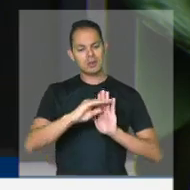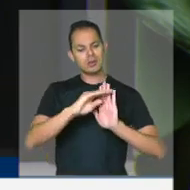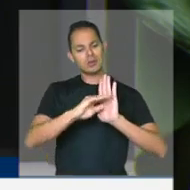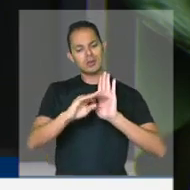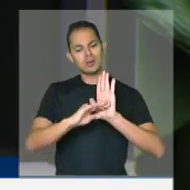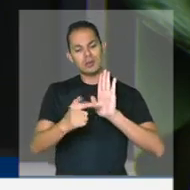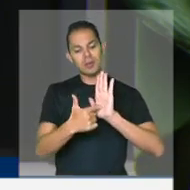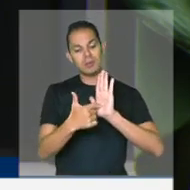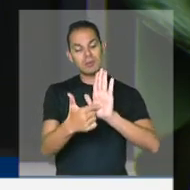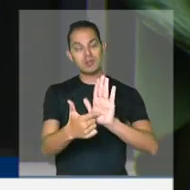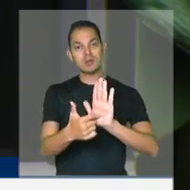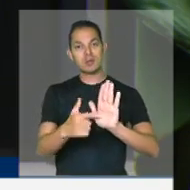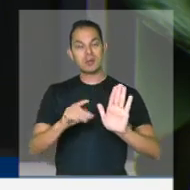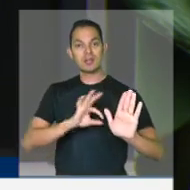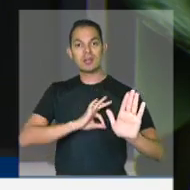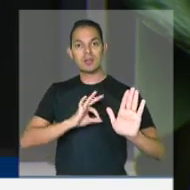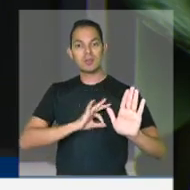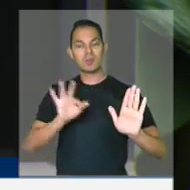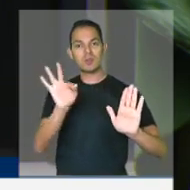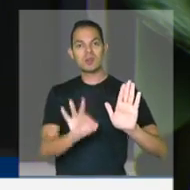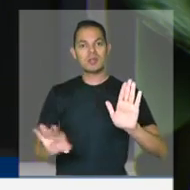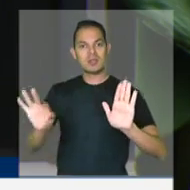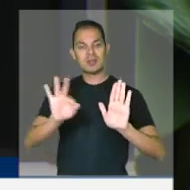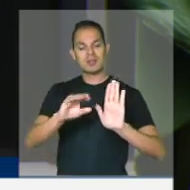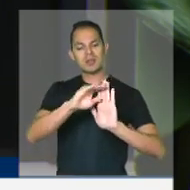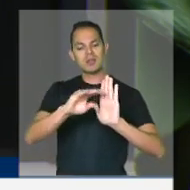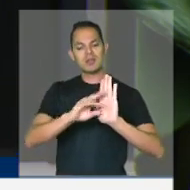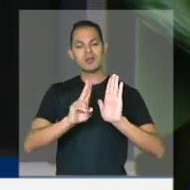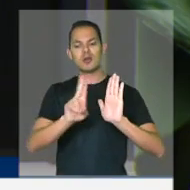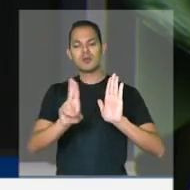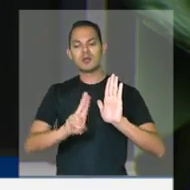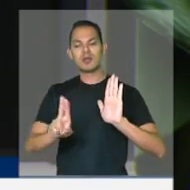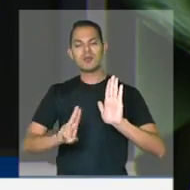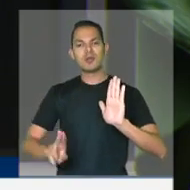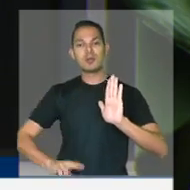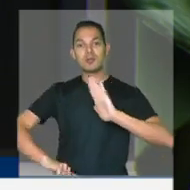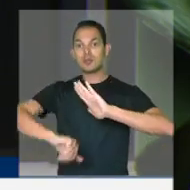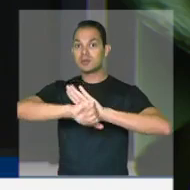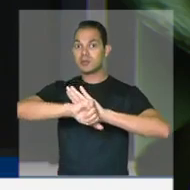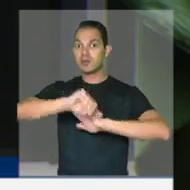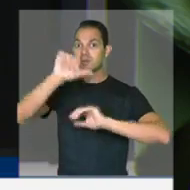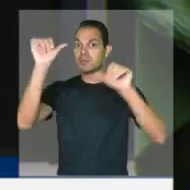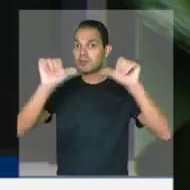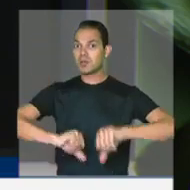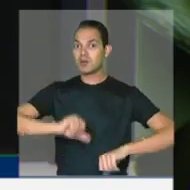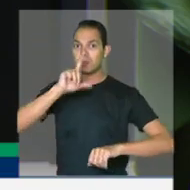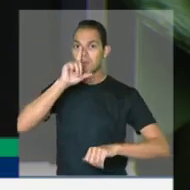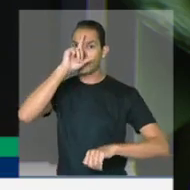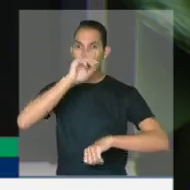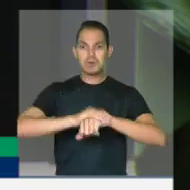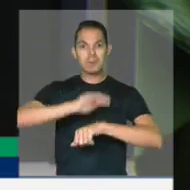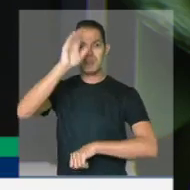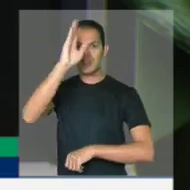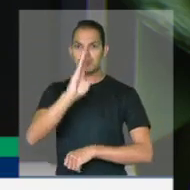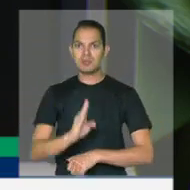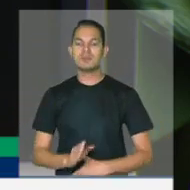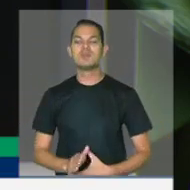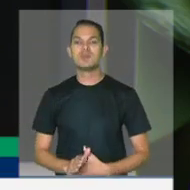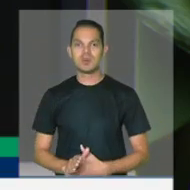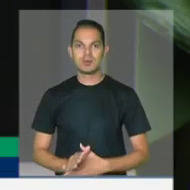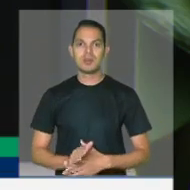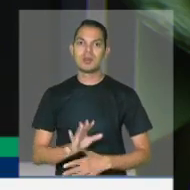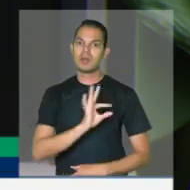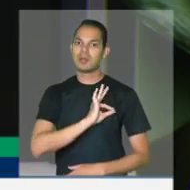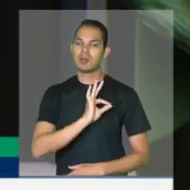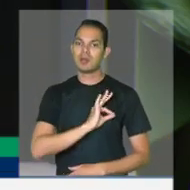lista pela Polícia Federal dos criminosos mais procurados no Brasil. O que é importante? A Polícia Federal dá